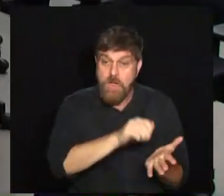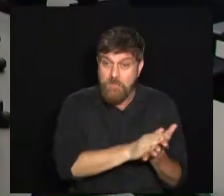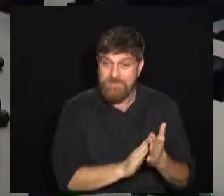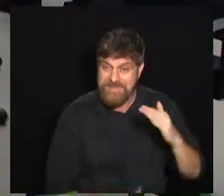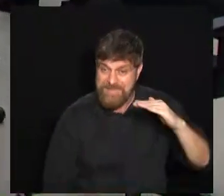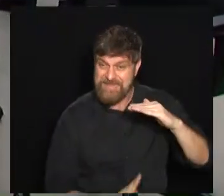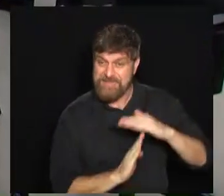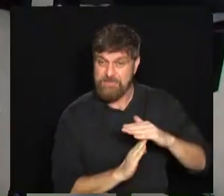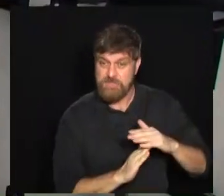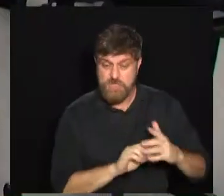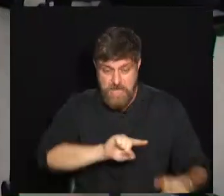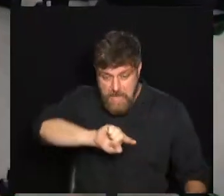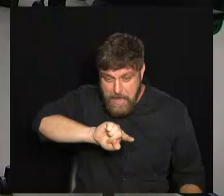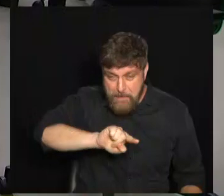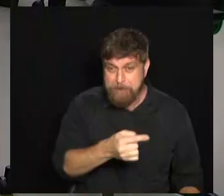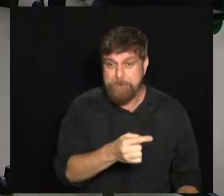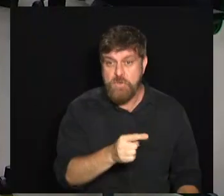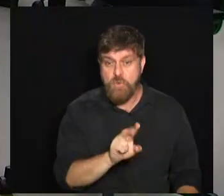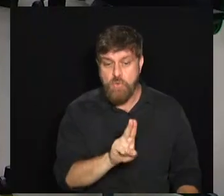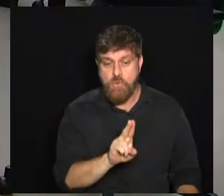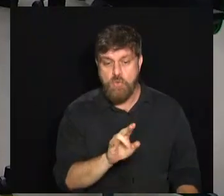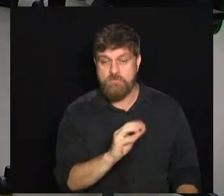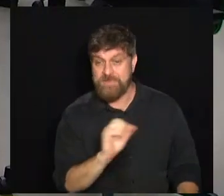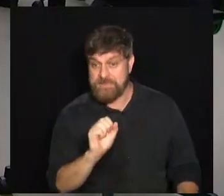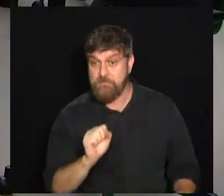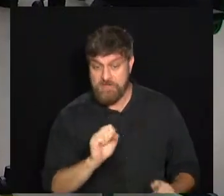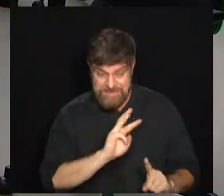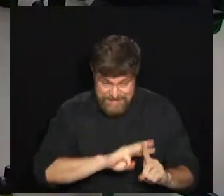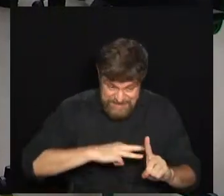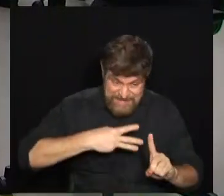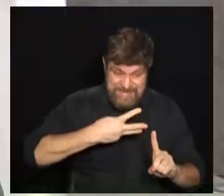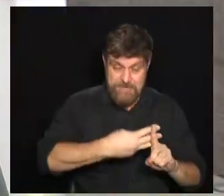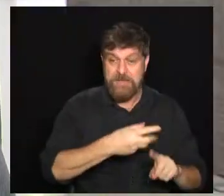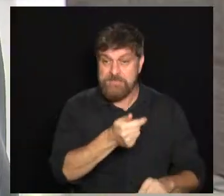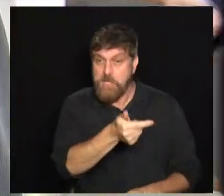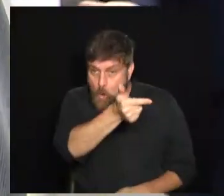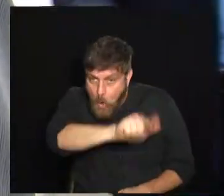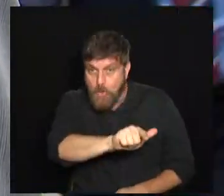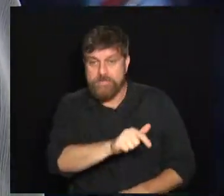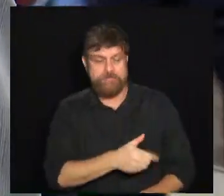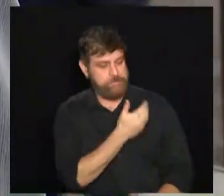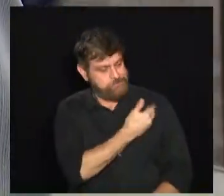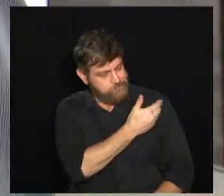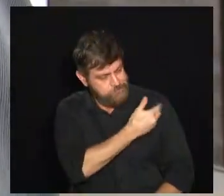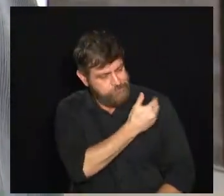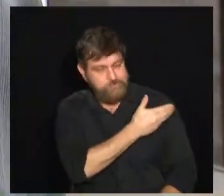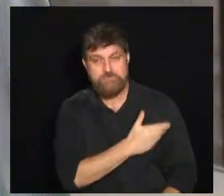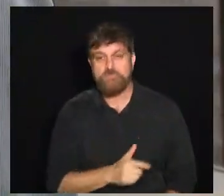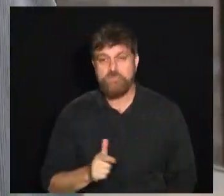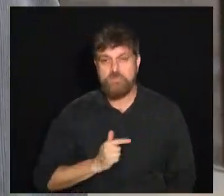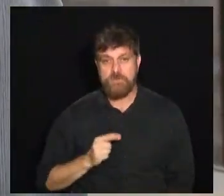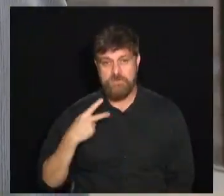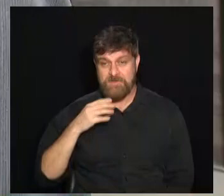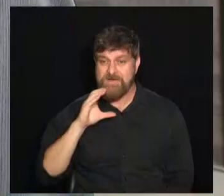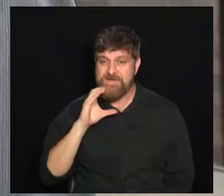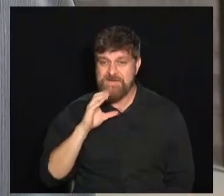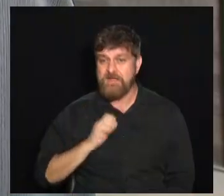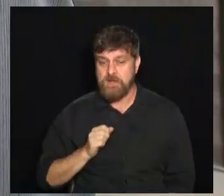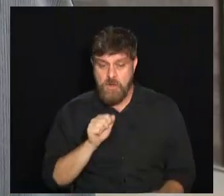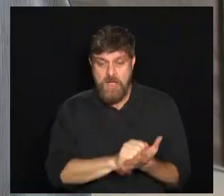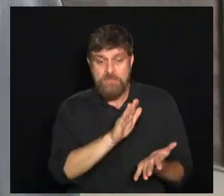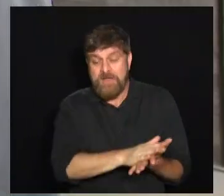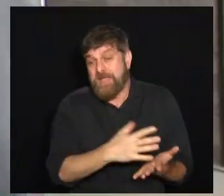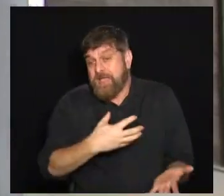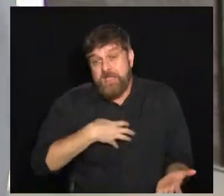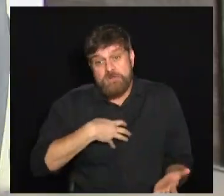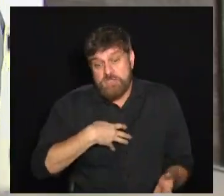1.000 UFIX, que pode triplicar no caso de reincidência. Para o vereador Carlão do PT, a punição é uma forma de